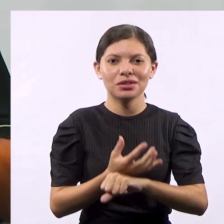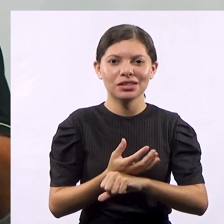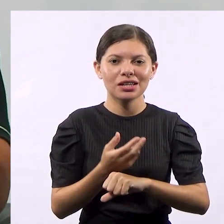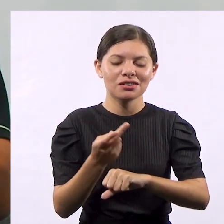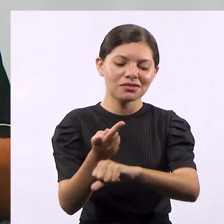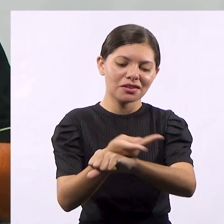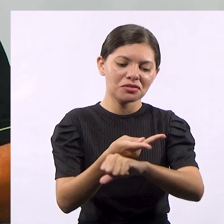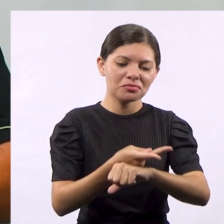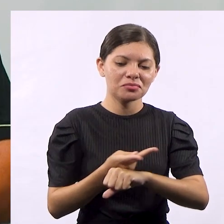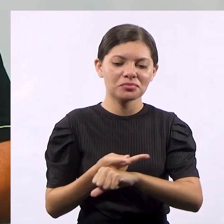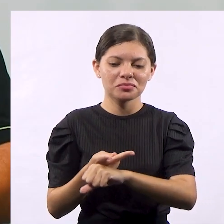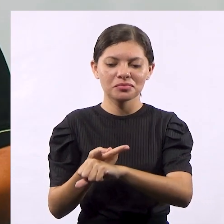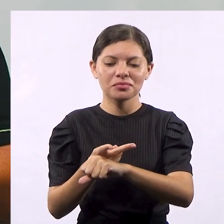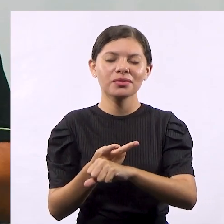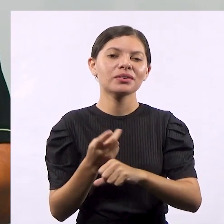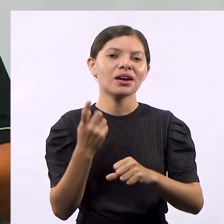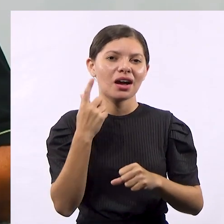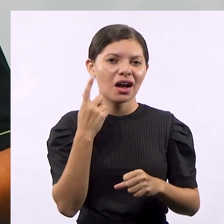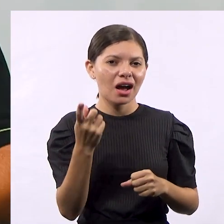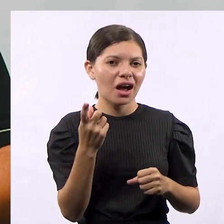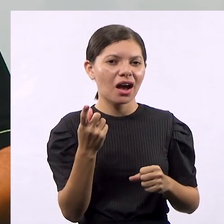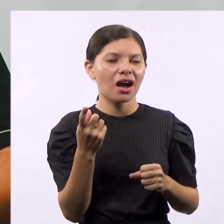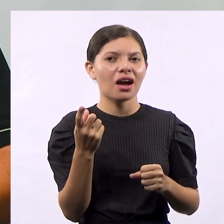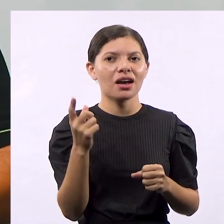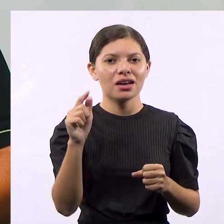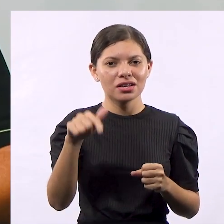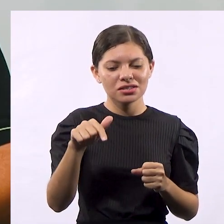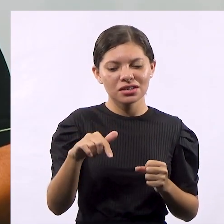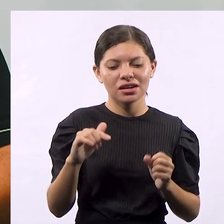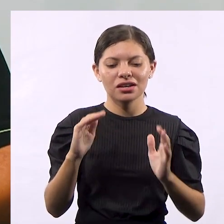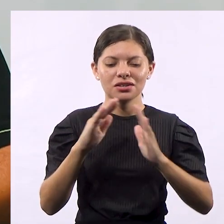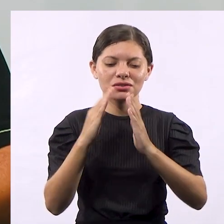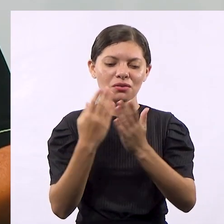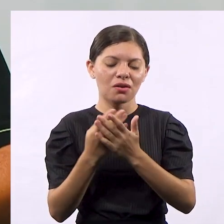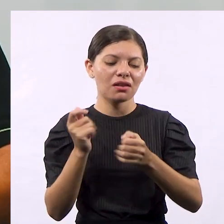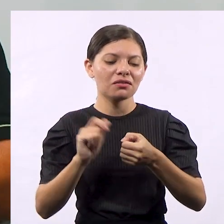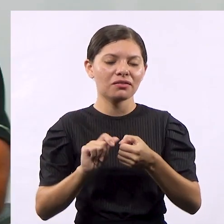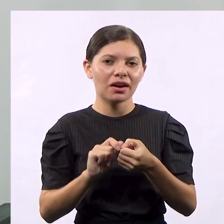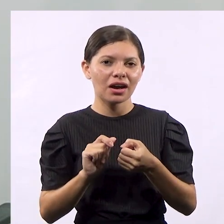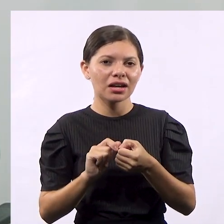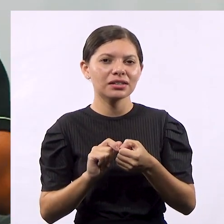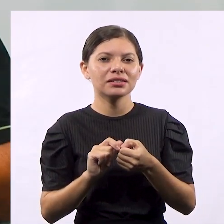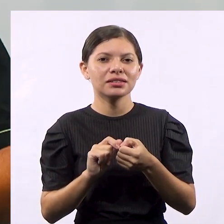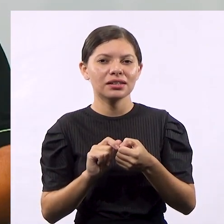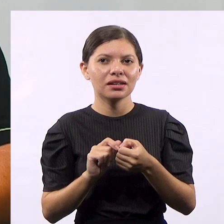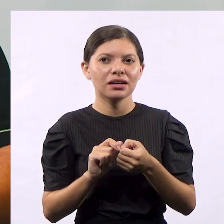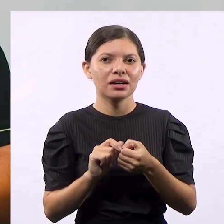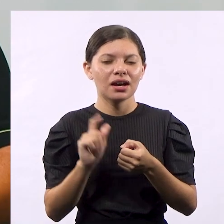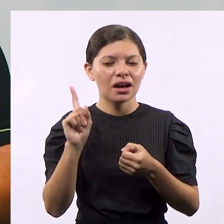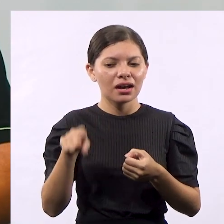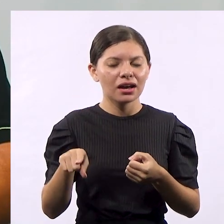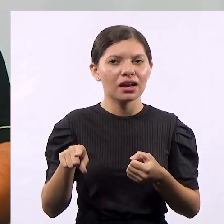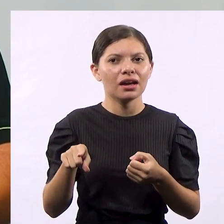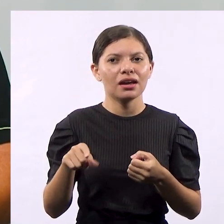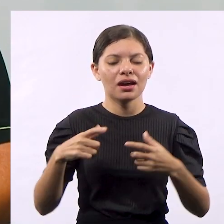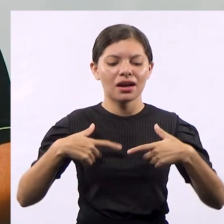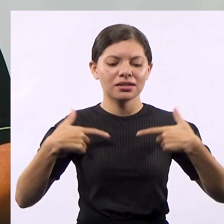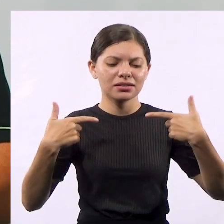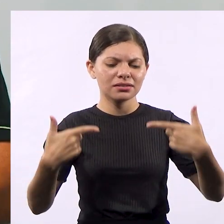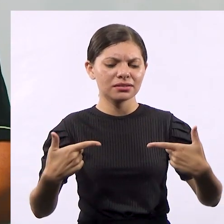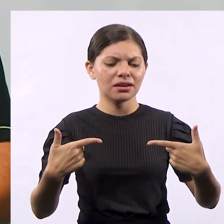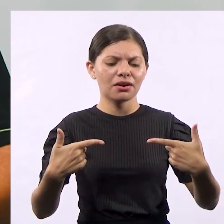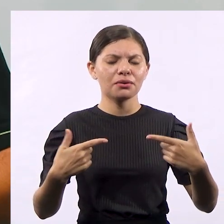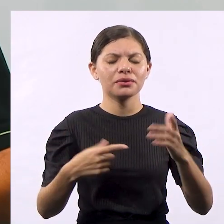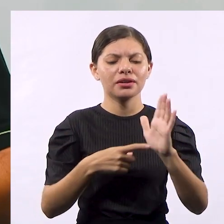não, isso daqui que a escola faz é, de fato, uma prática pedagógica intercultural, né? Isso daqui que a escola faz é, de fato, uma ação